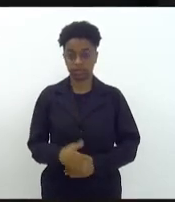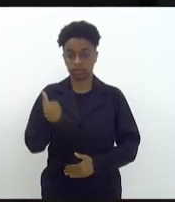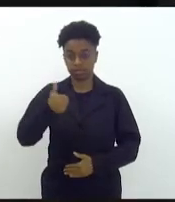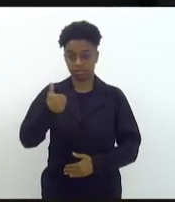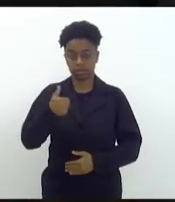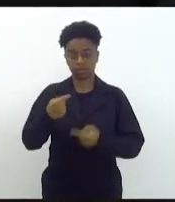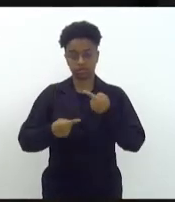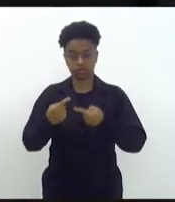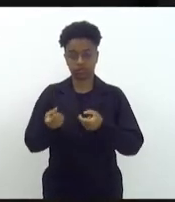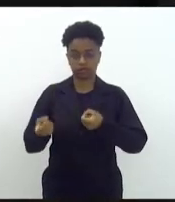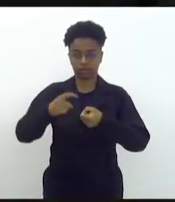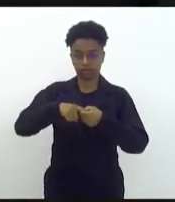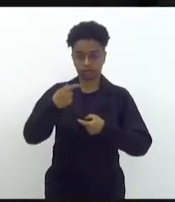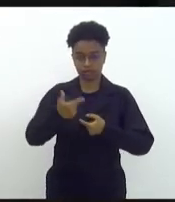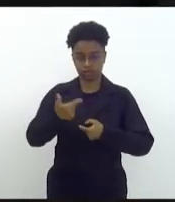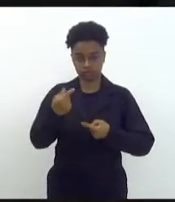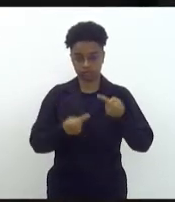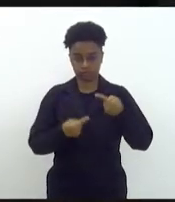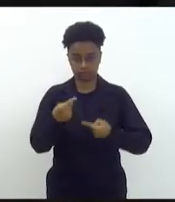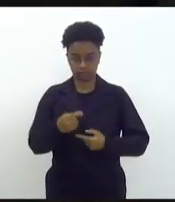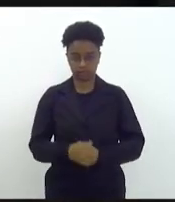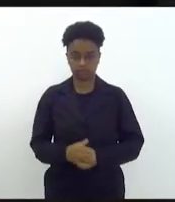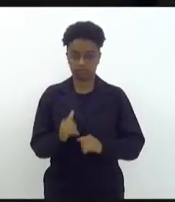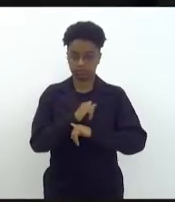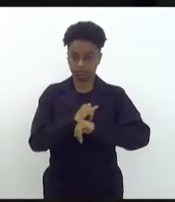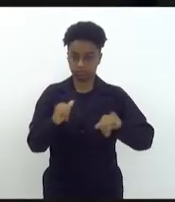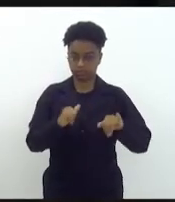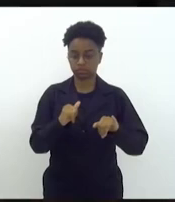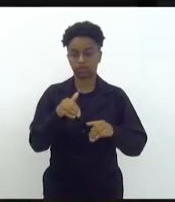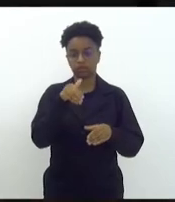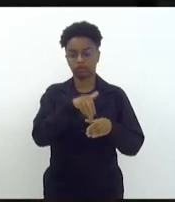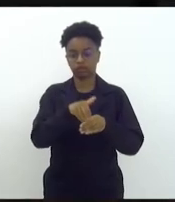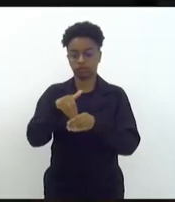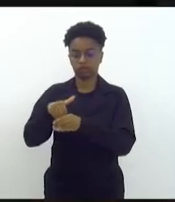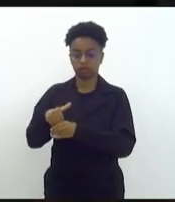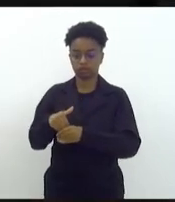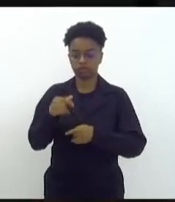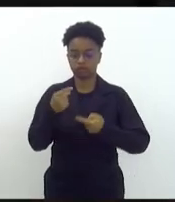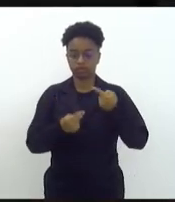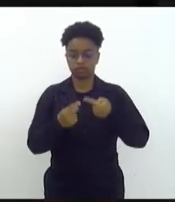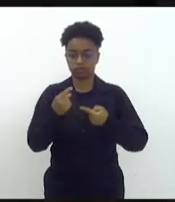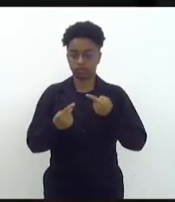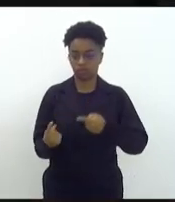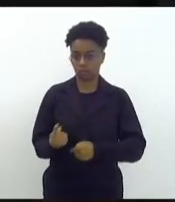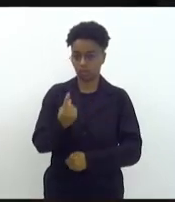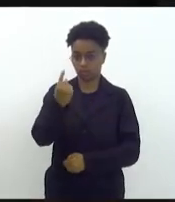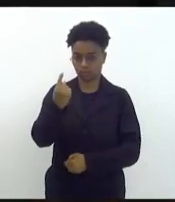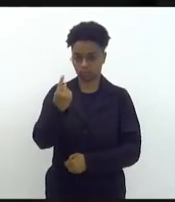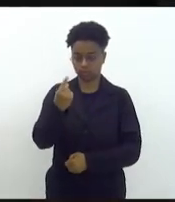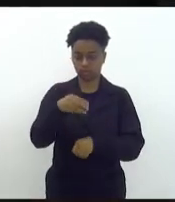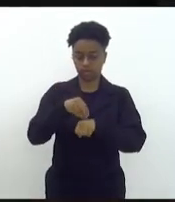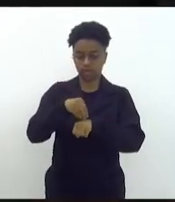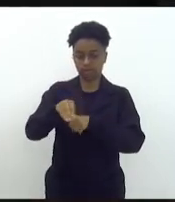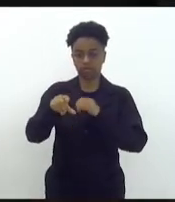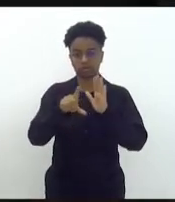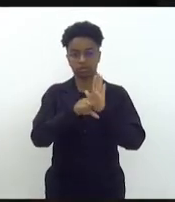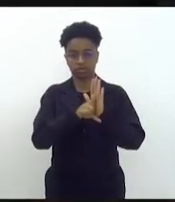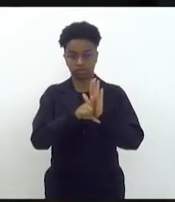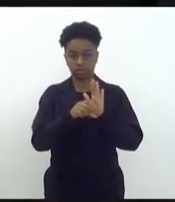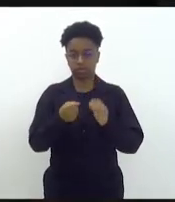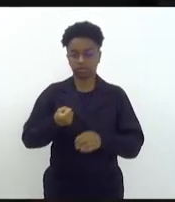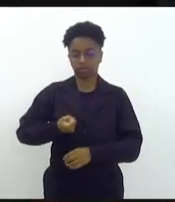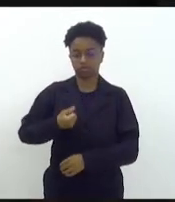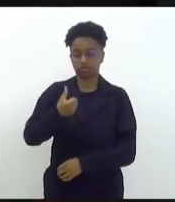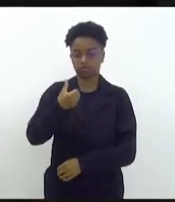em primeira e retorna em segunda anuncio em votação em discussão única indicação Legislativa